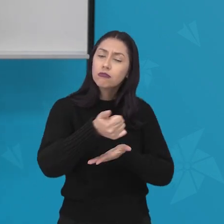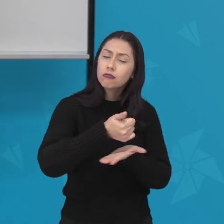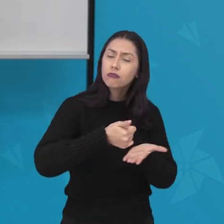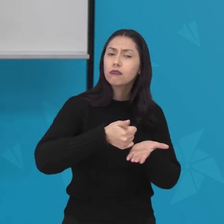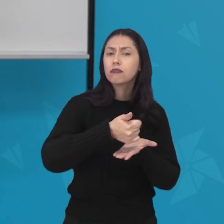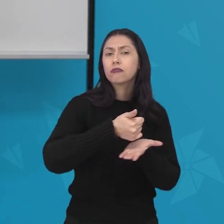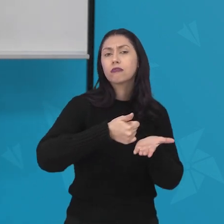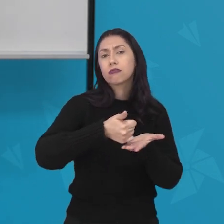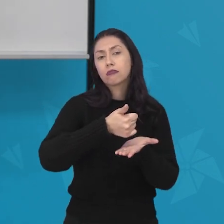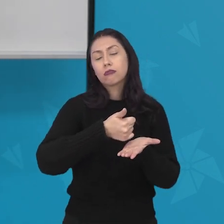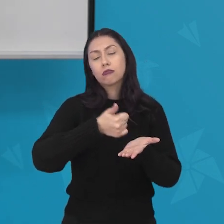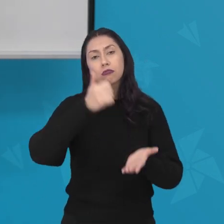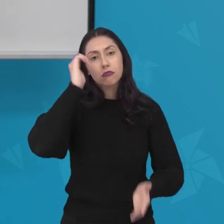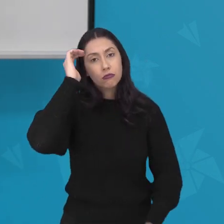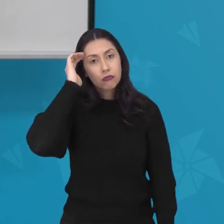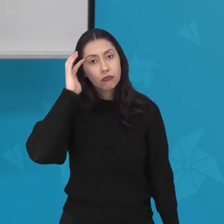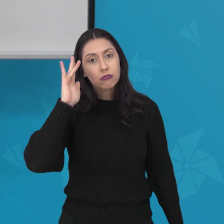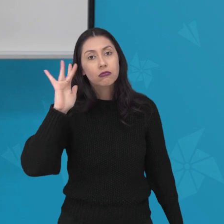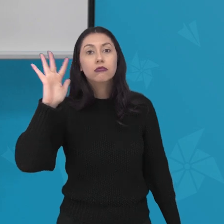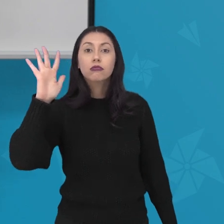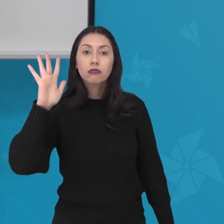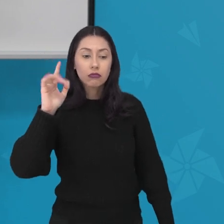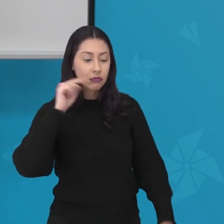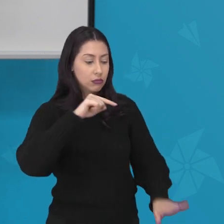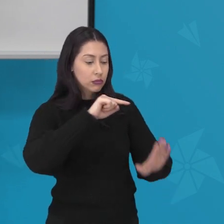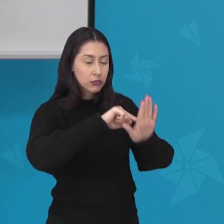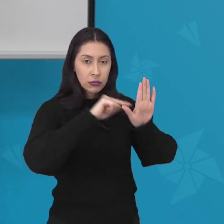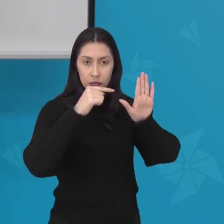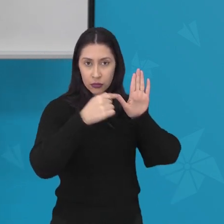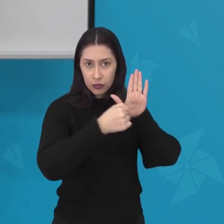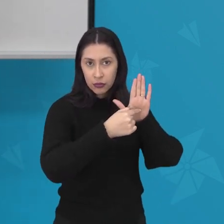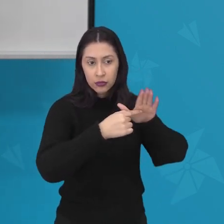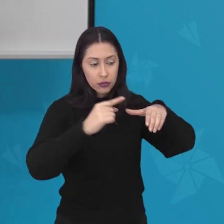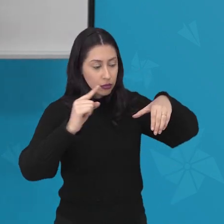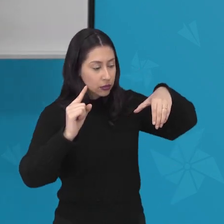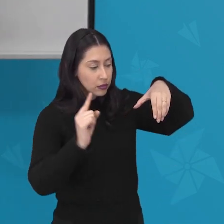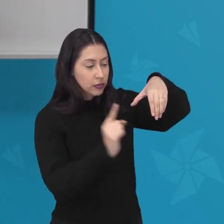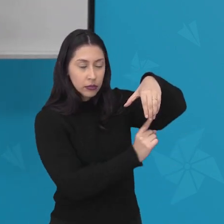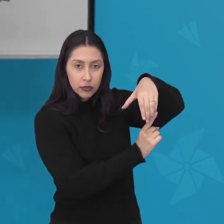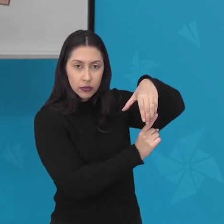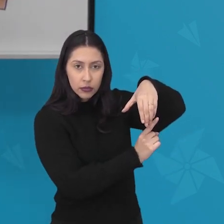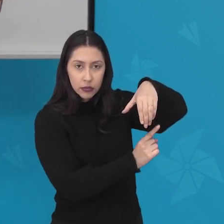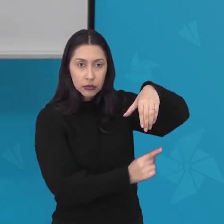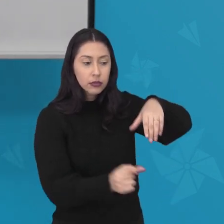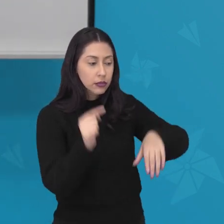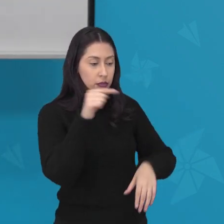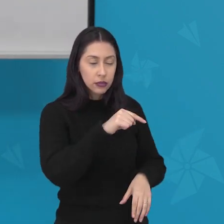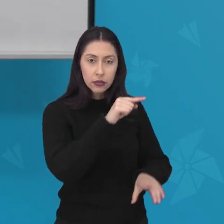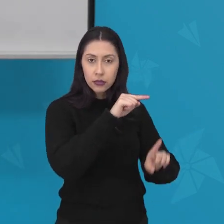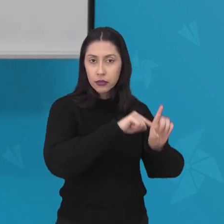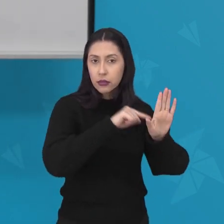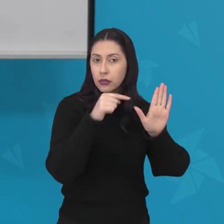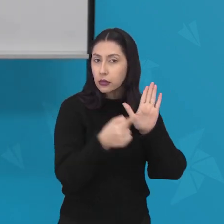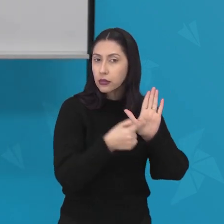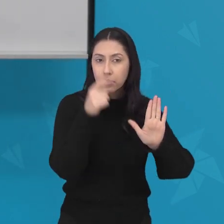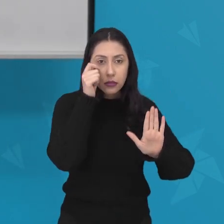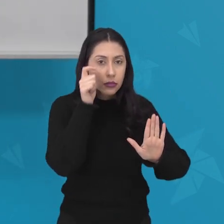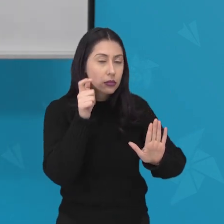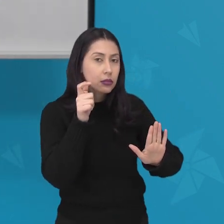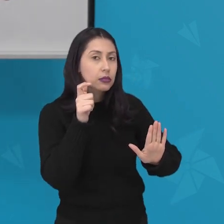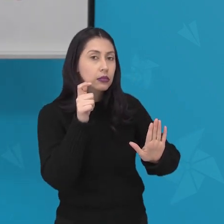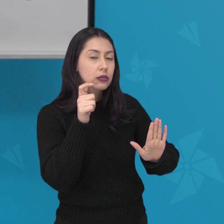para imaginar essa alegoria da caverna, né? E a alegoria da caverna ela é interessante